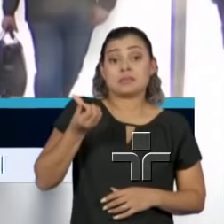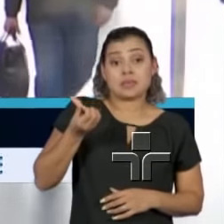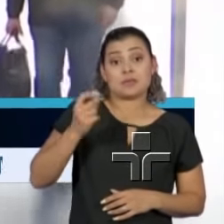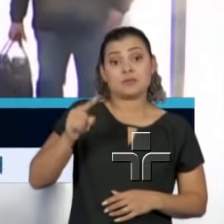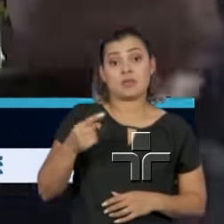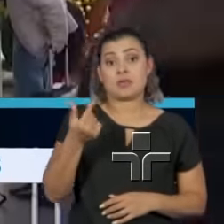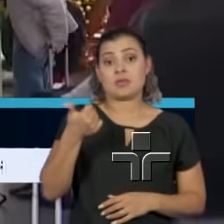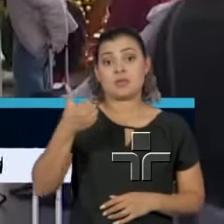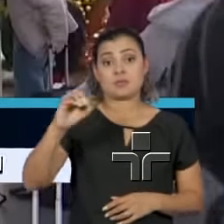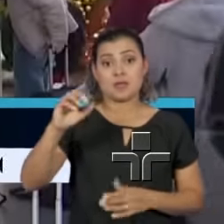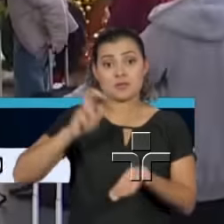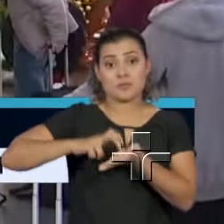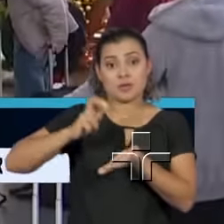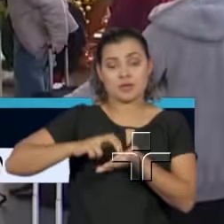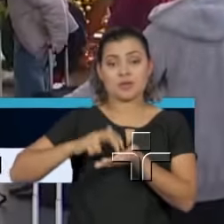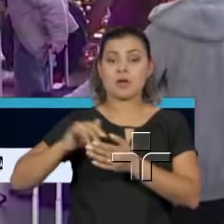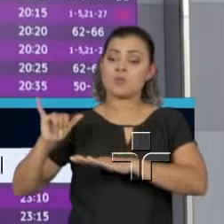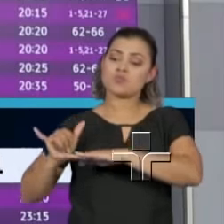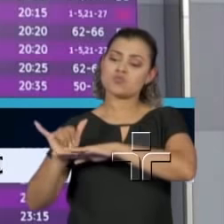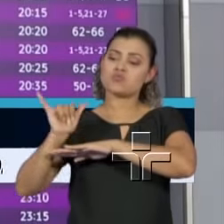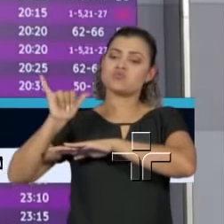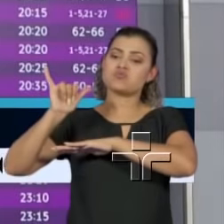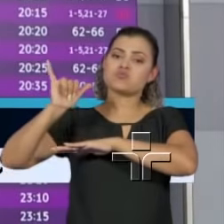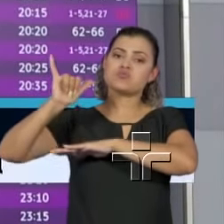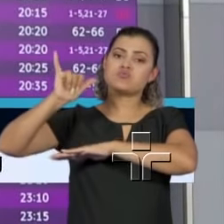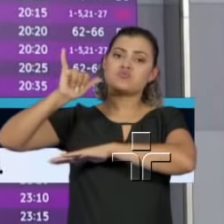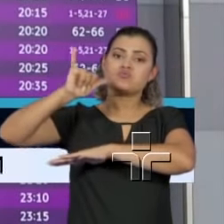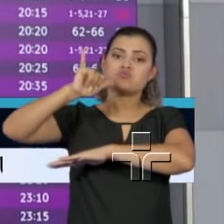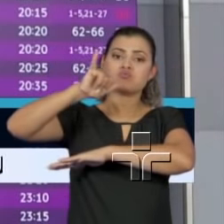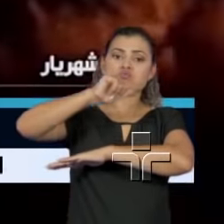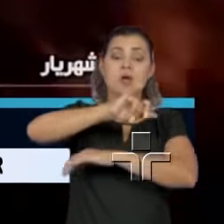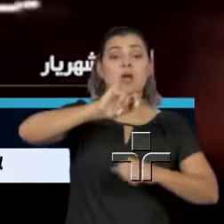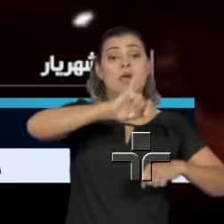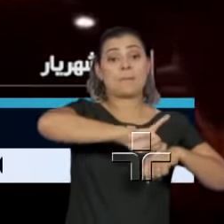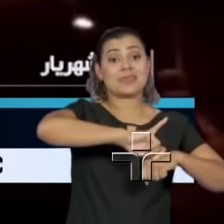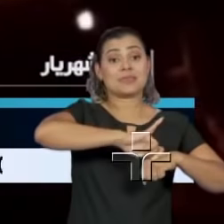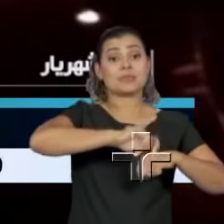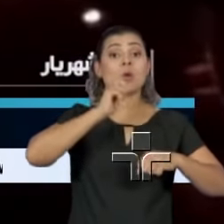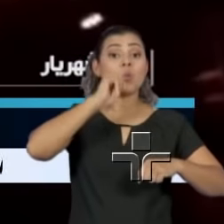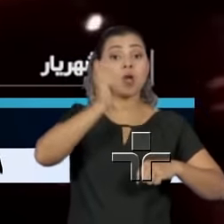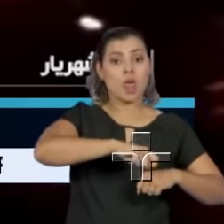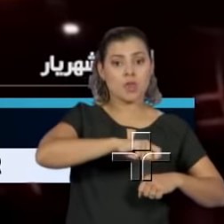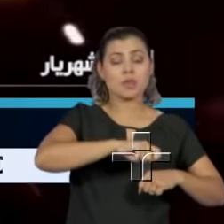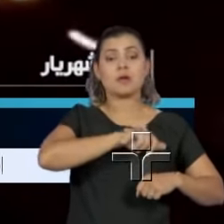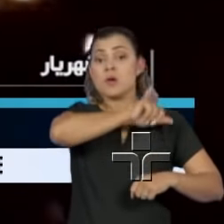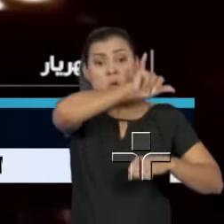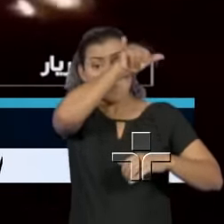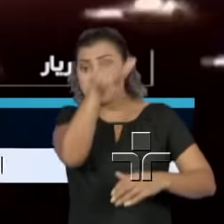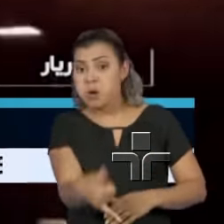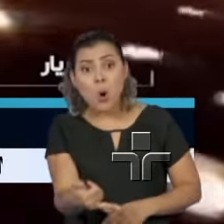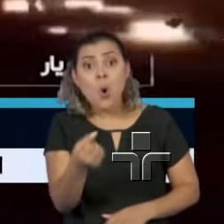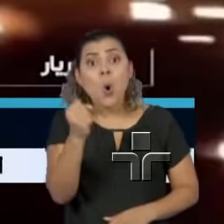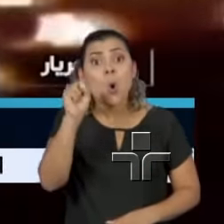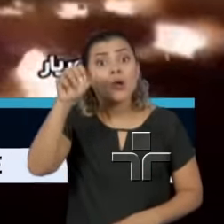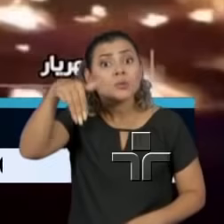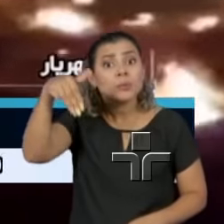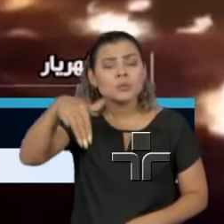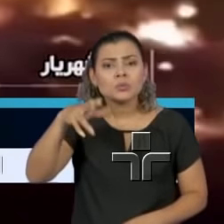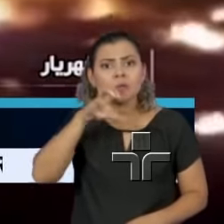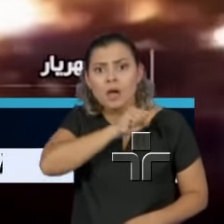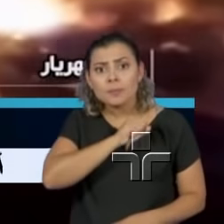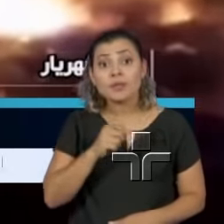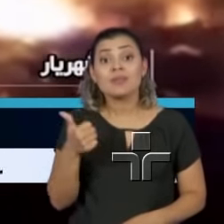o voo partiu da capital iraniana em direção a Kiev, capital da Ucrânia, e caiu 8 minutos depois da decolagem, a